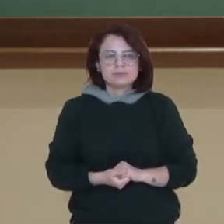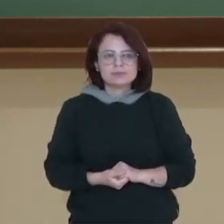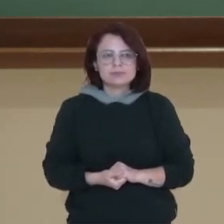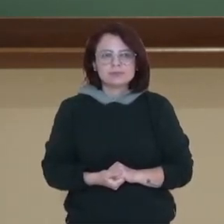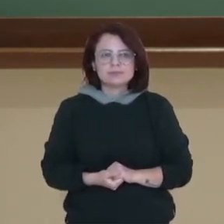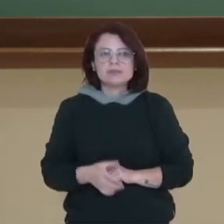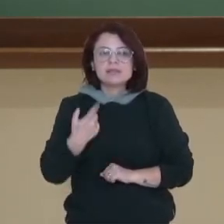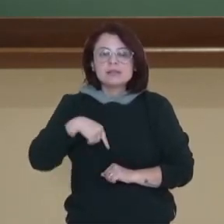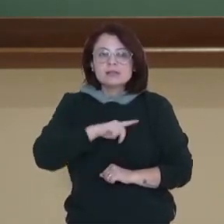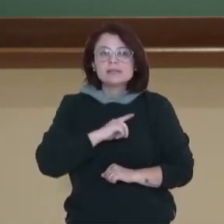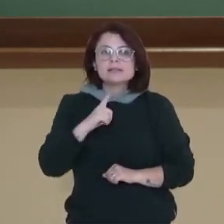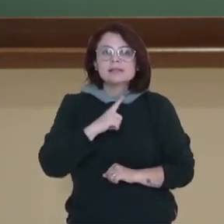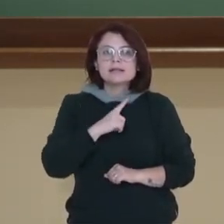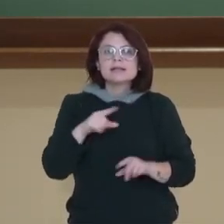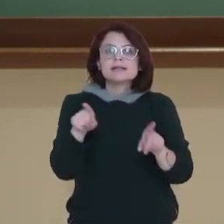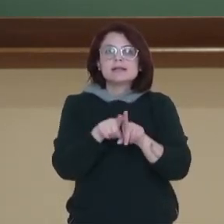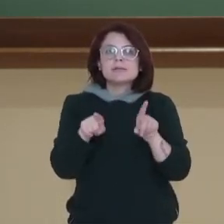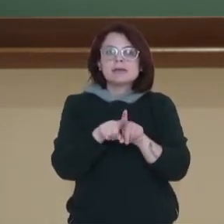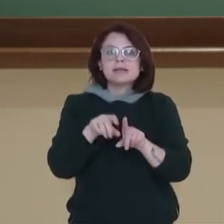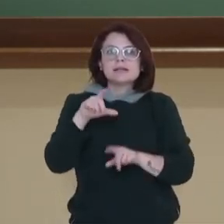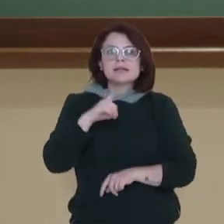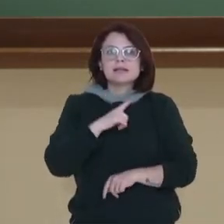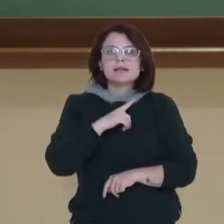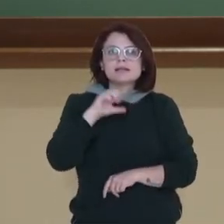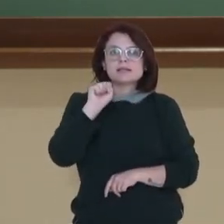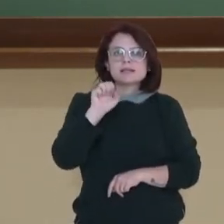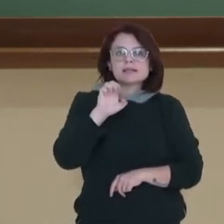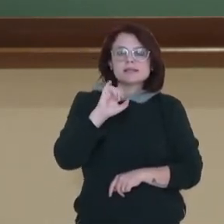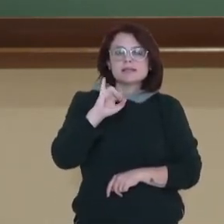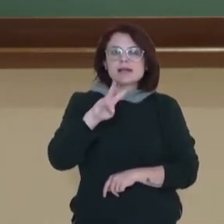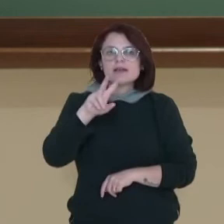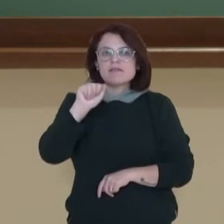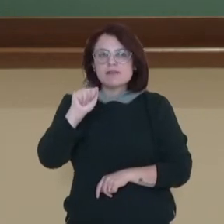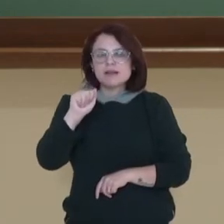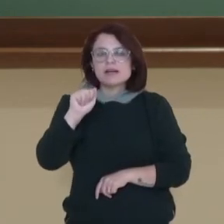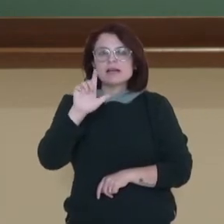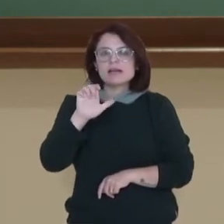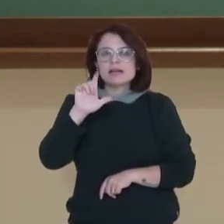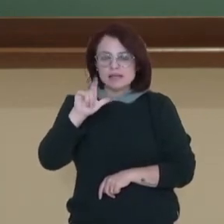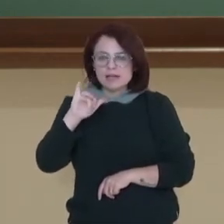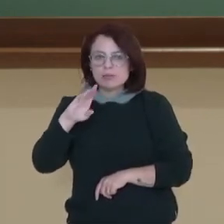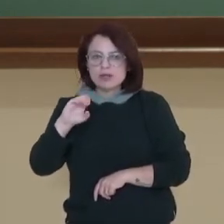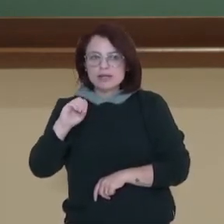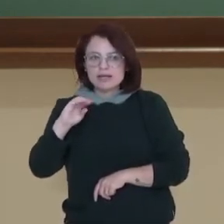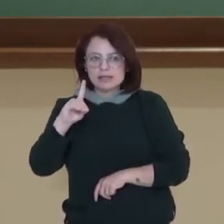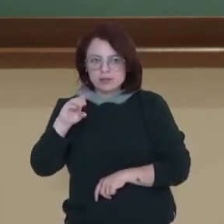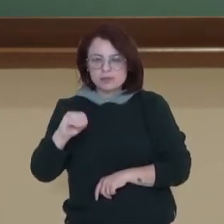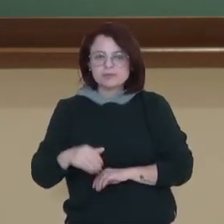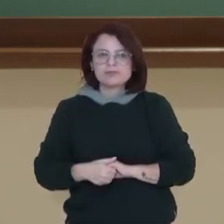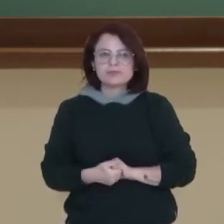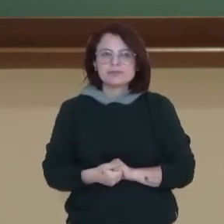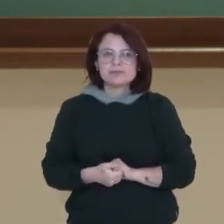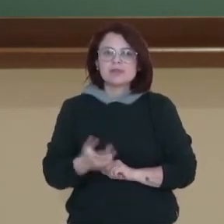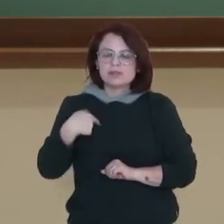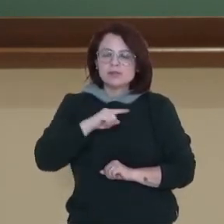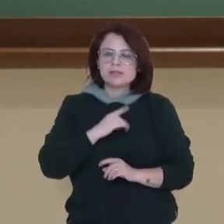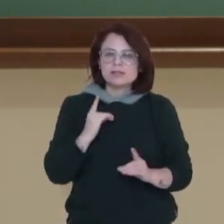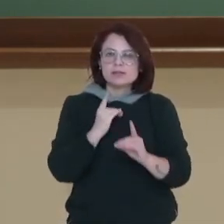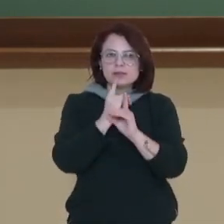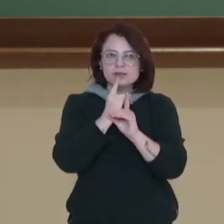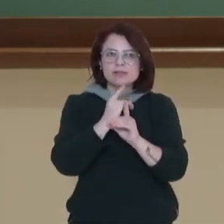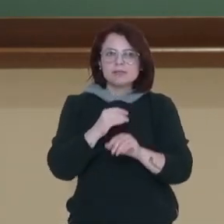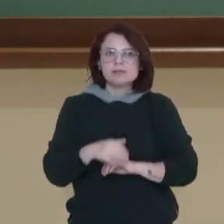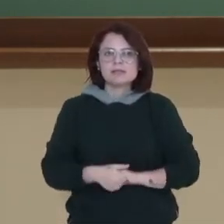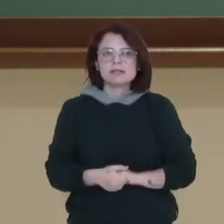nós temos também a condução da seiva elaborada, que é o tal do floema, né? Então, tínhamos o xilema, agora temos o floema. A